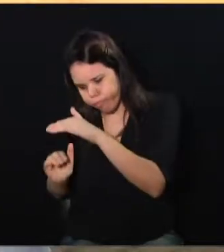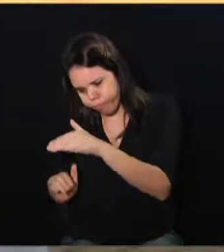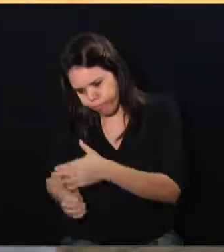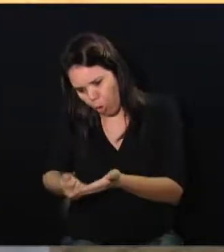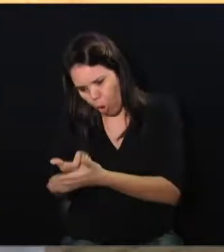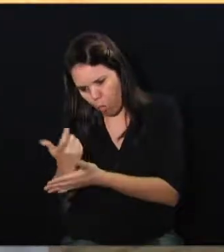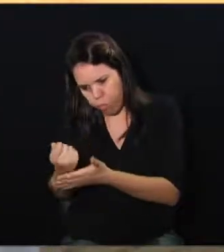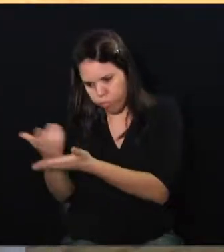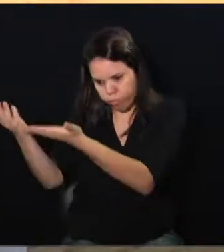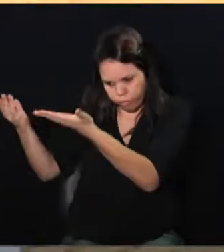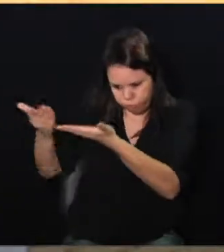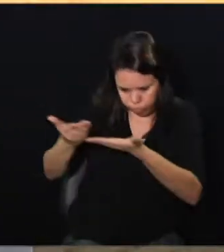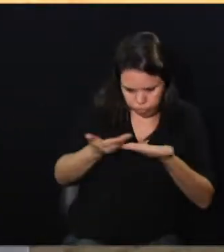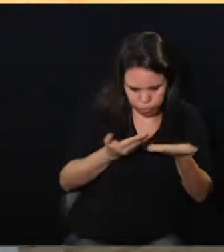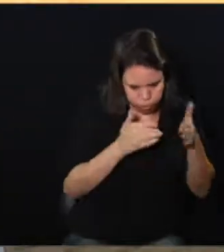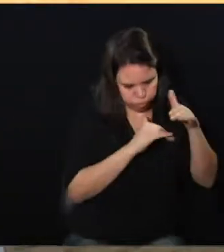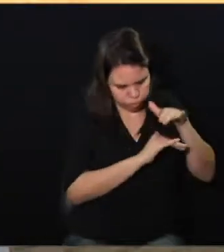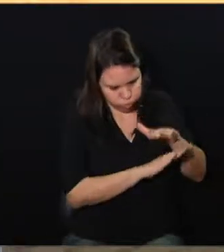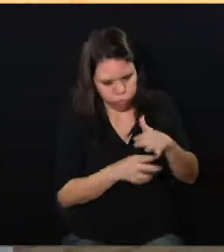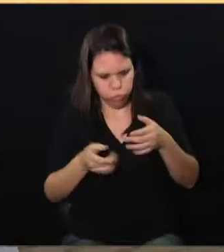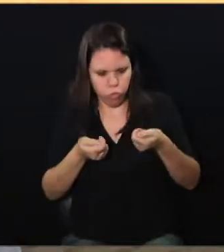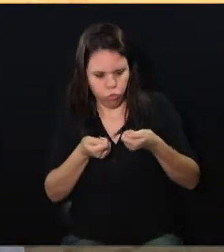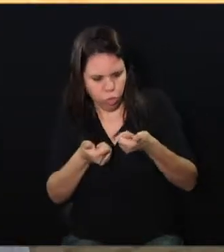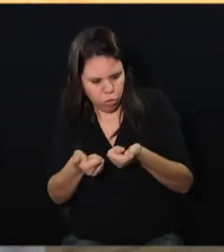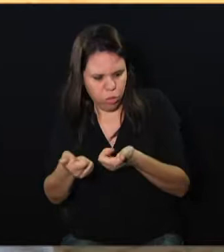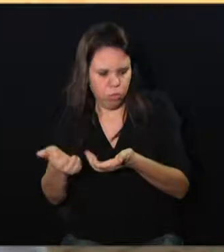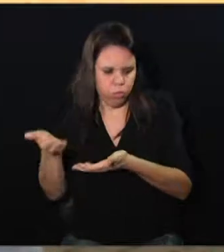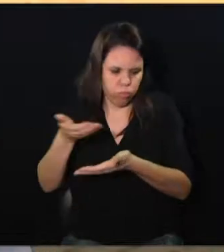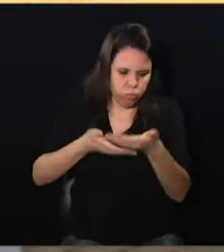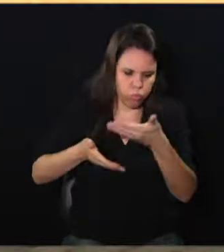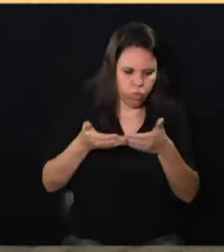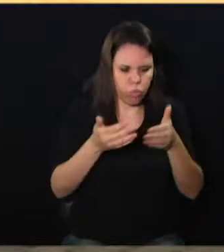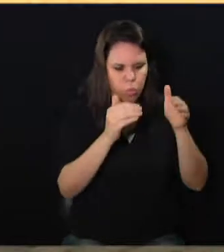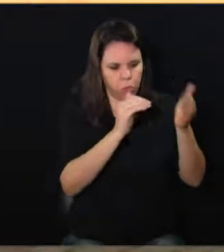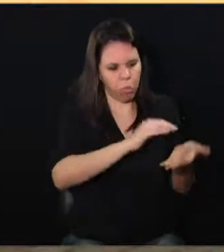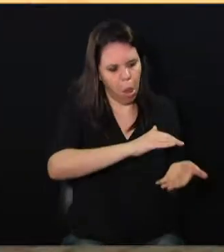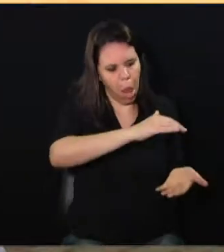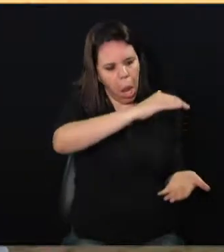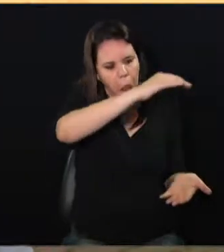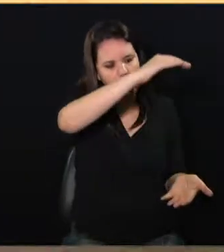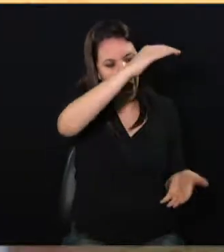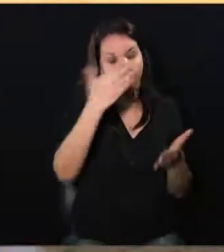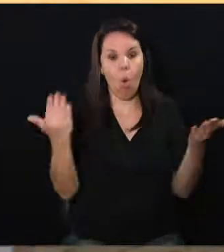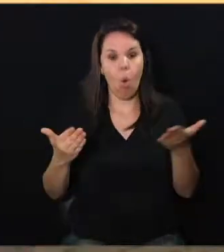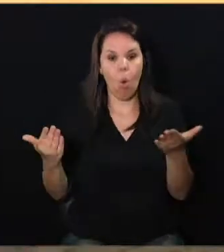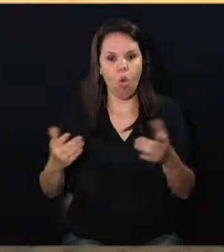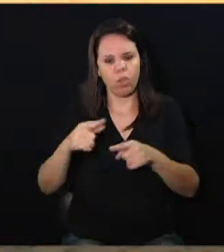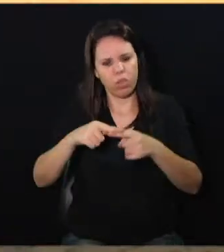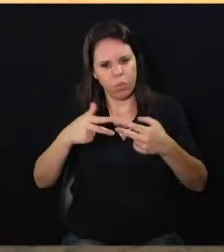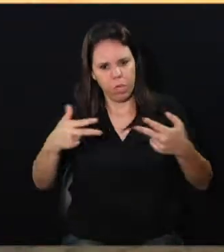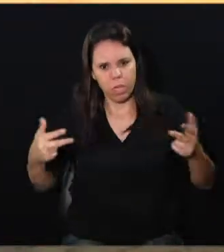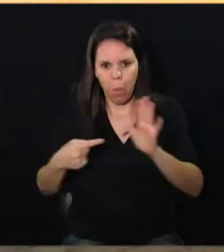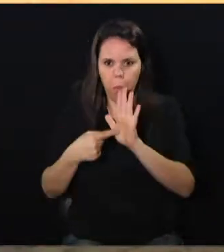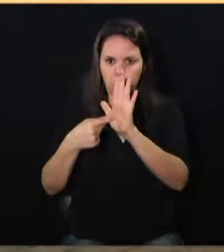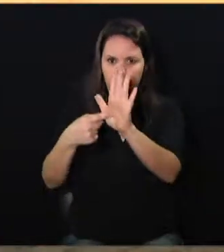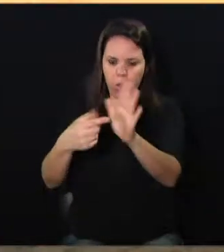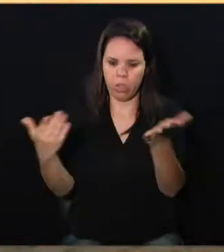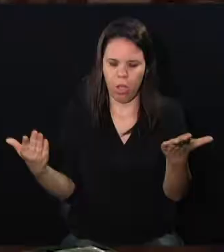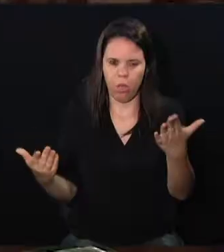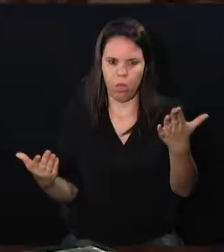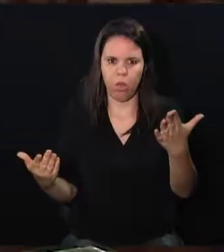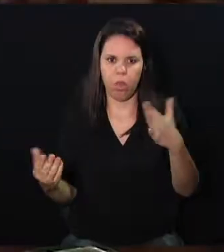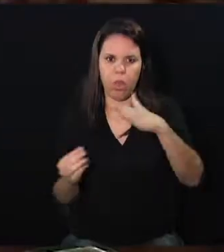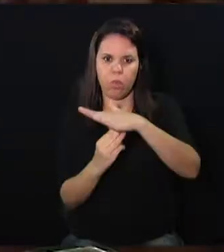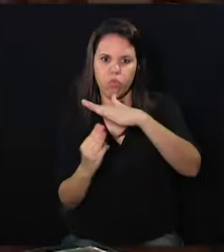comprando, recebendo doações e foi juntando o material que hoje está no museu do